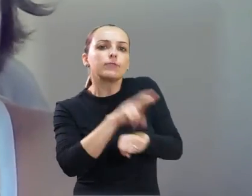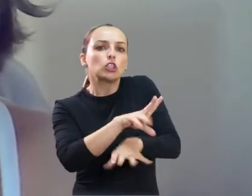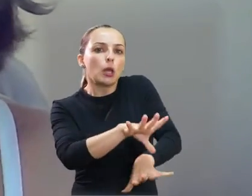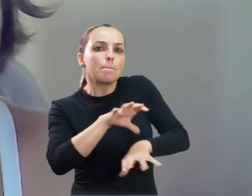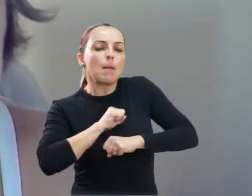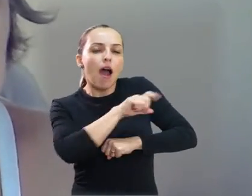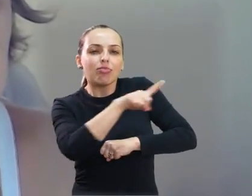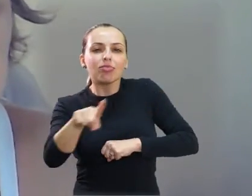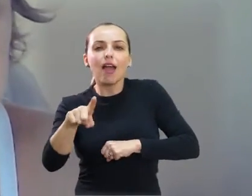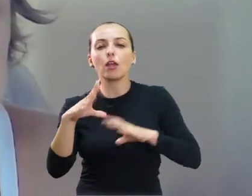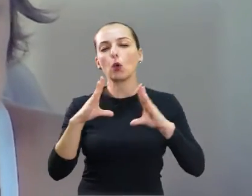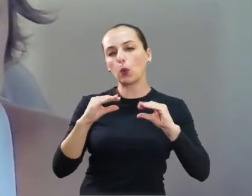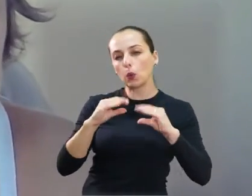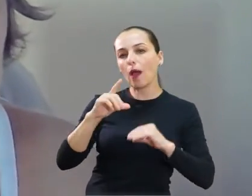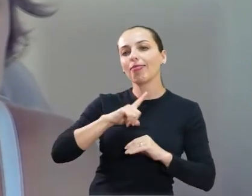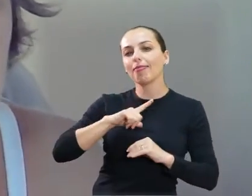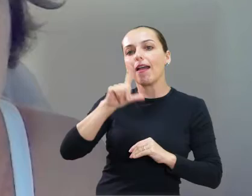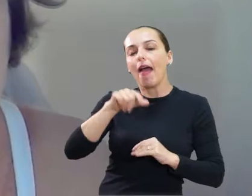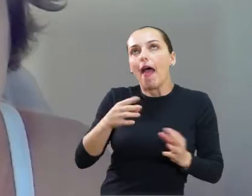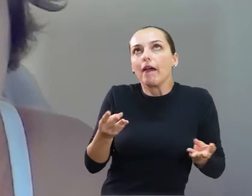confortável, eu diria,